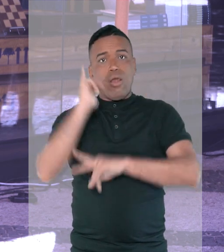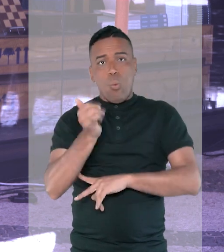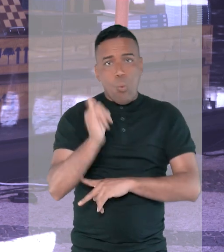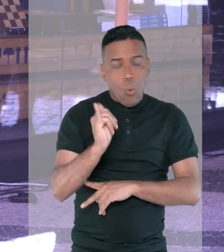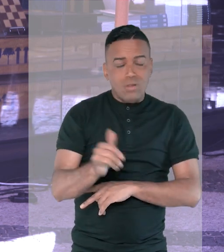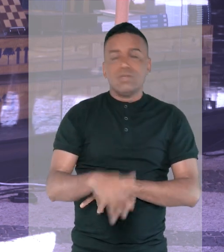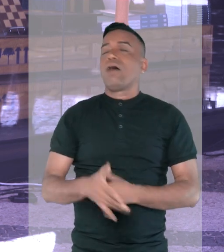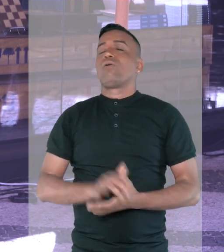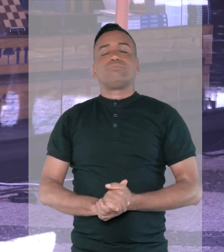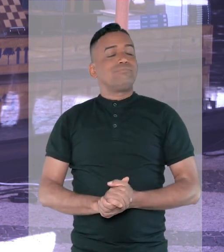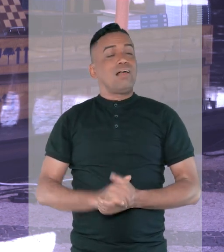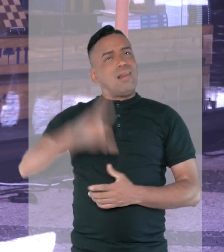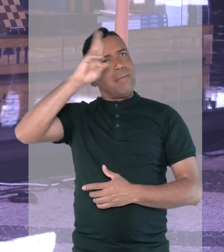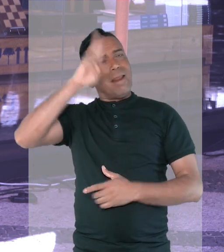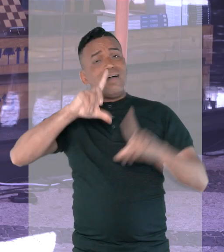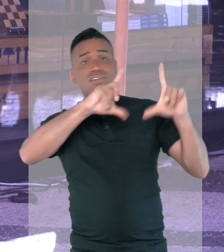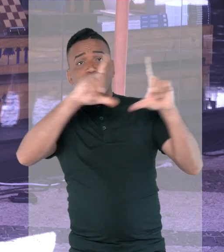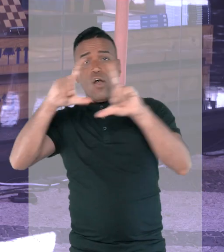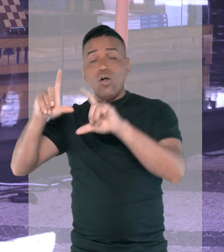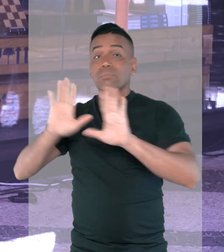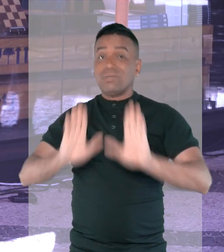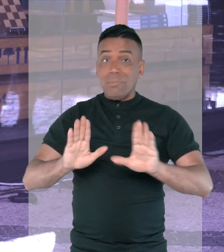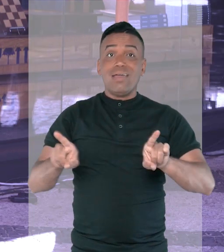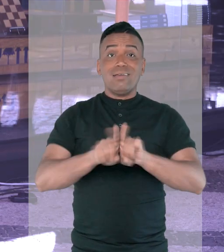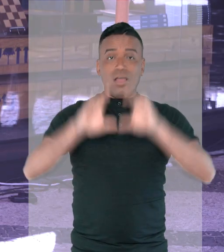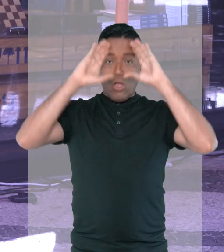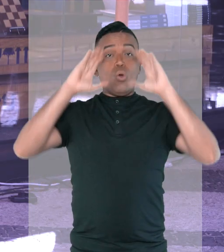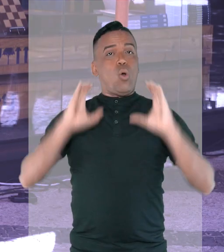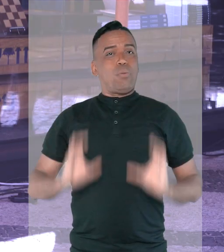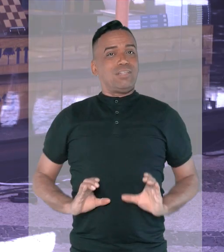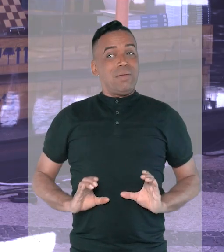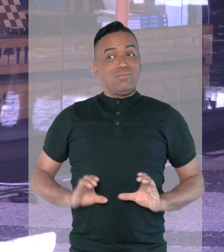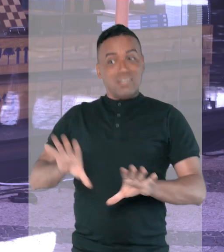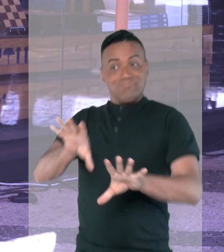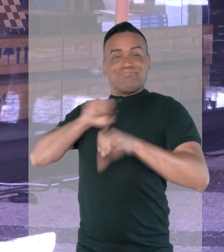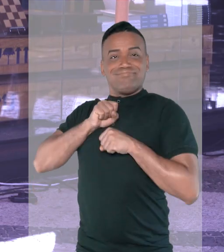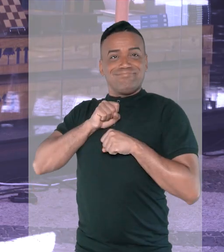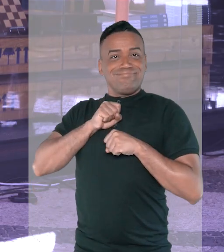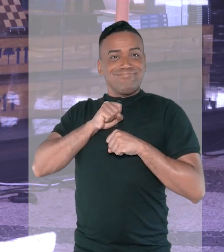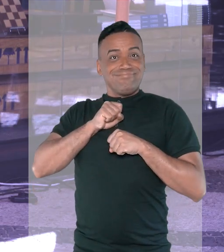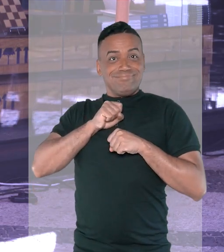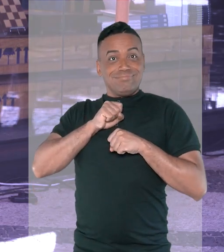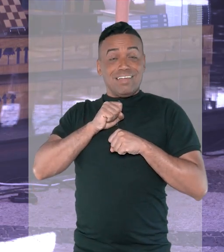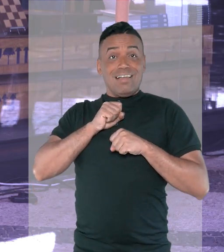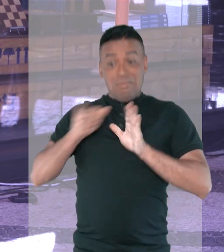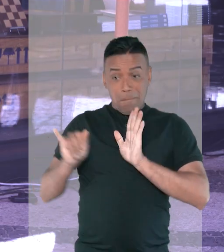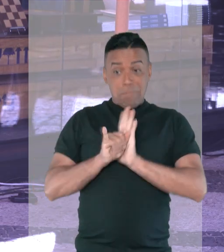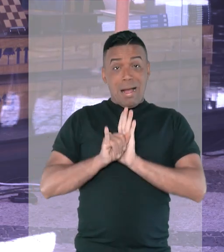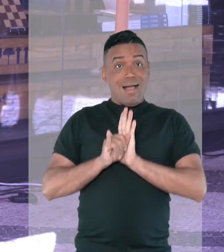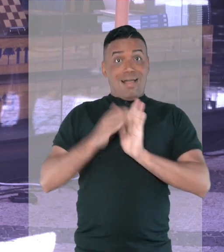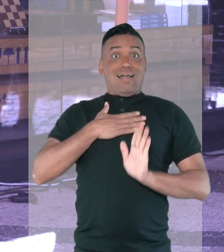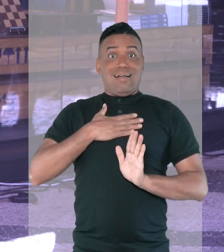histórias, também por memórias, fotos, mas muito por aqueles comportamentos que a gente pega emprestado e que toma